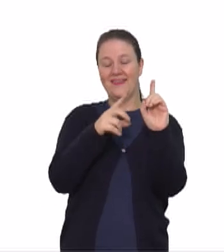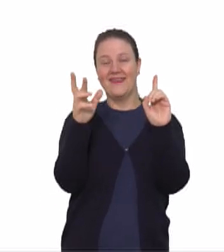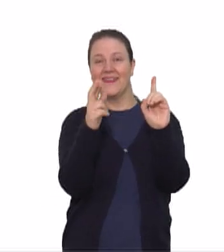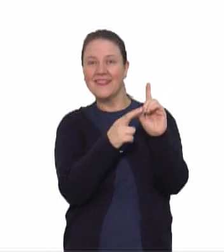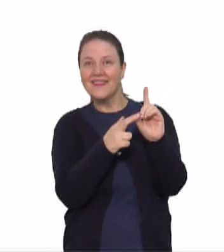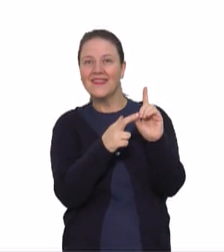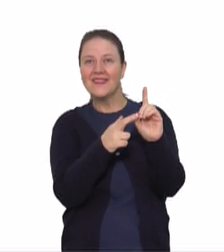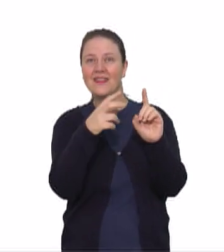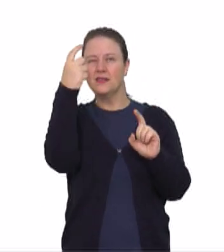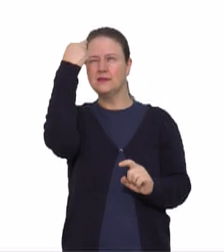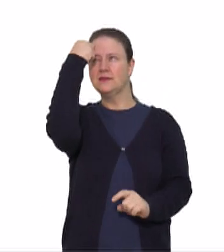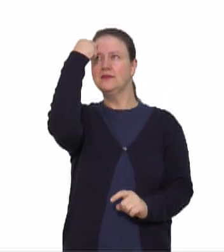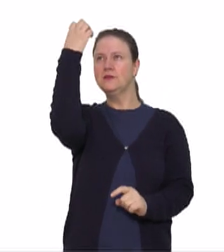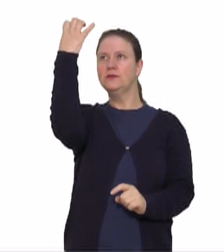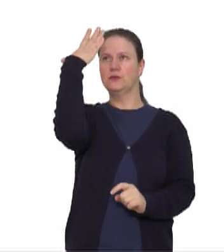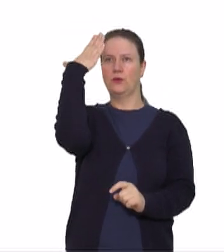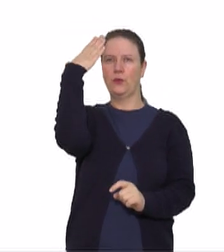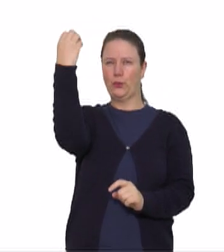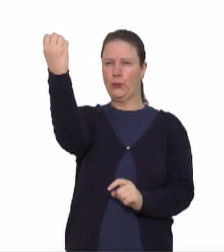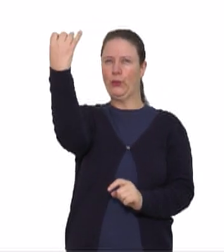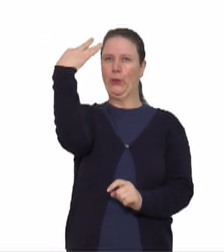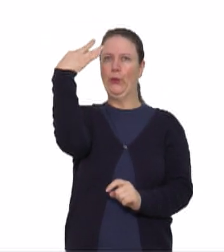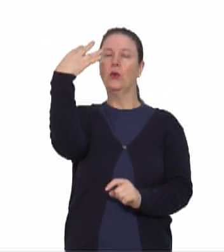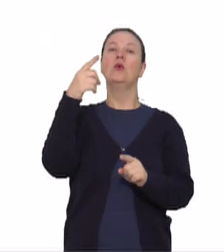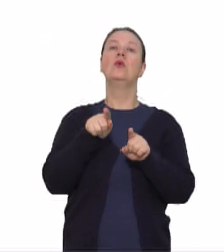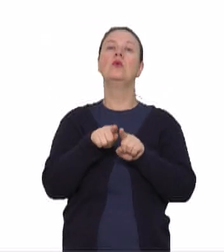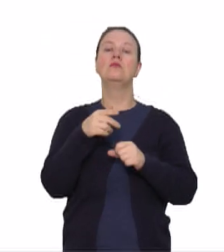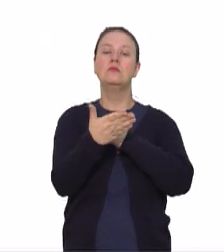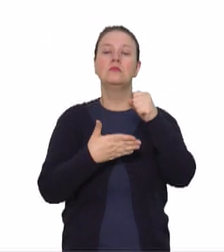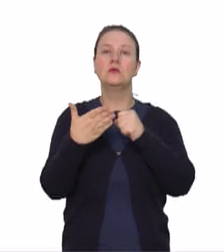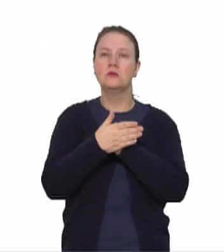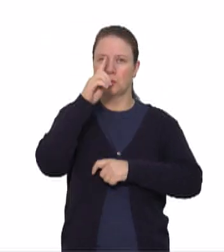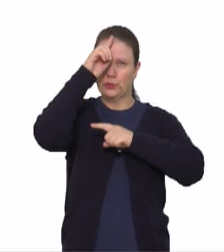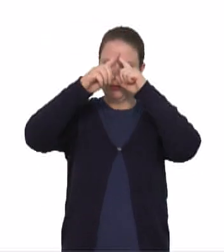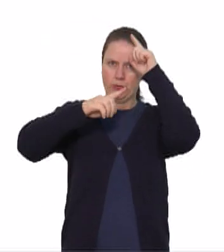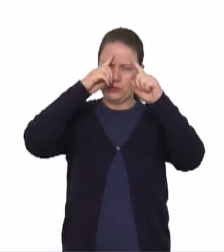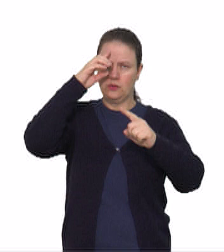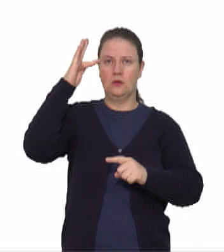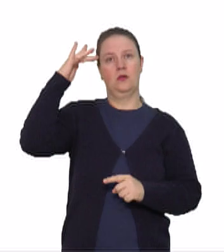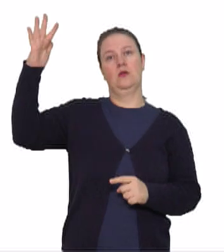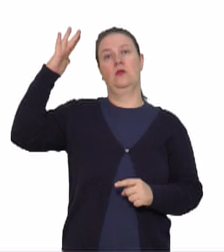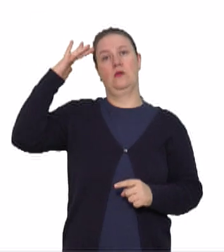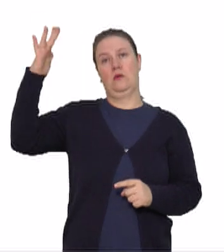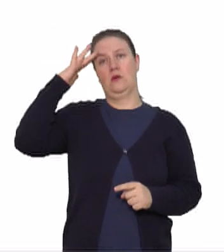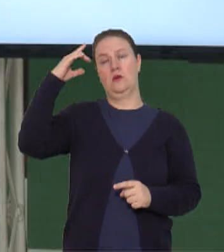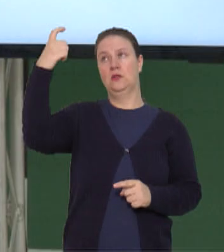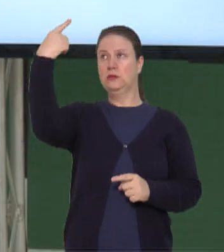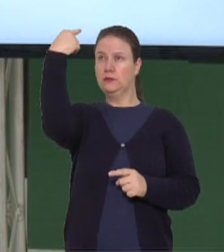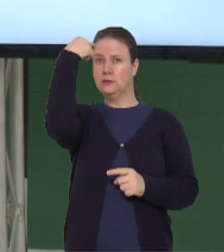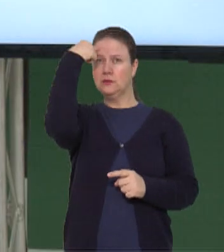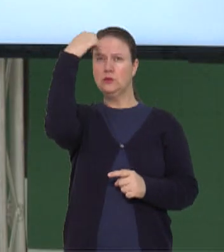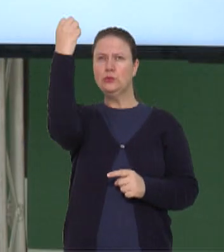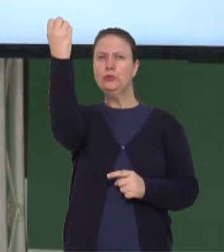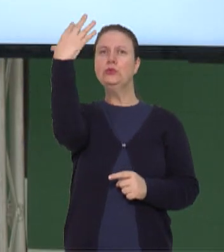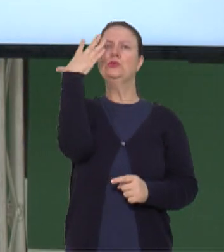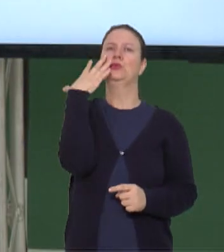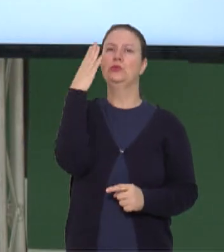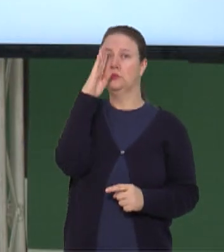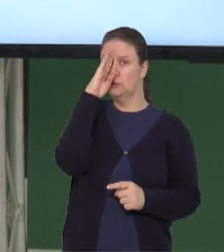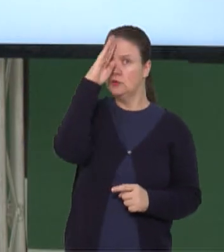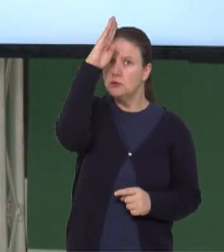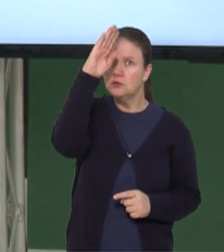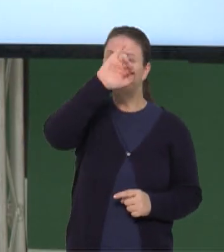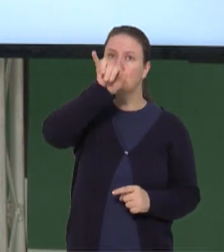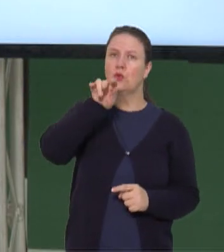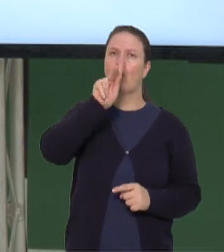letra D, iluminismo. Então, se baseou, né, no ideal filosófico iluminista, né, principalmente em John Locke, né,